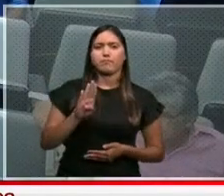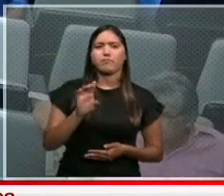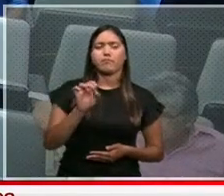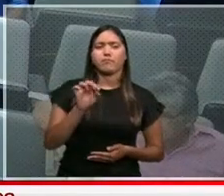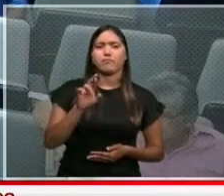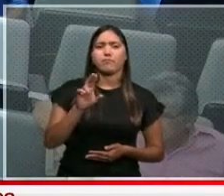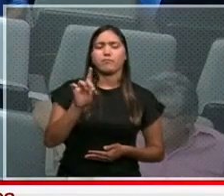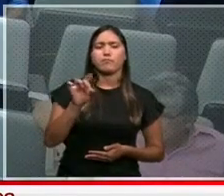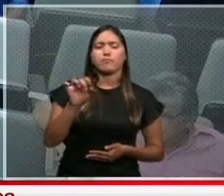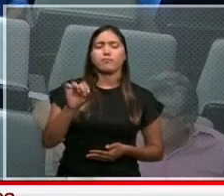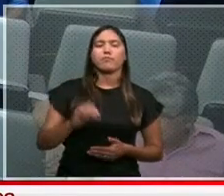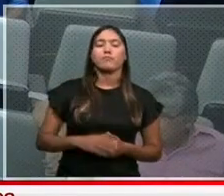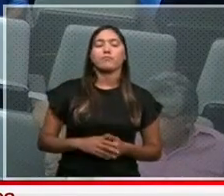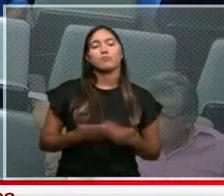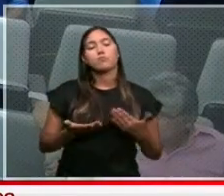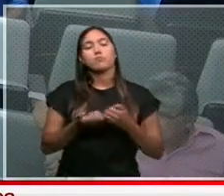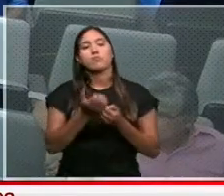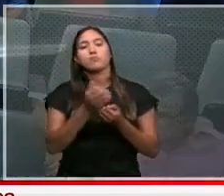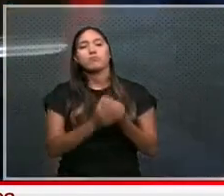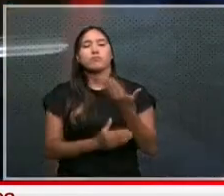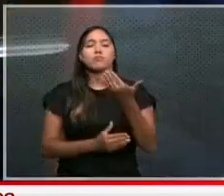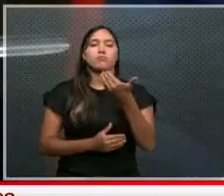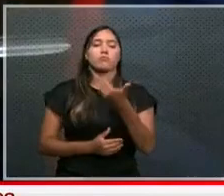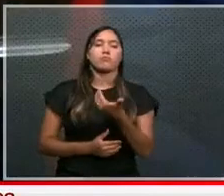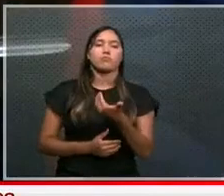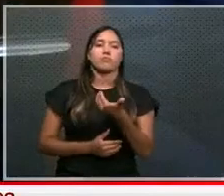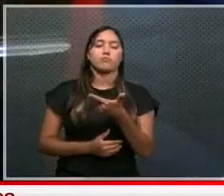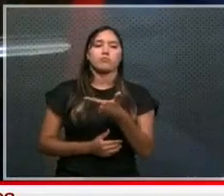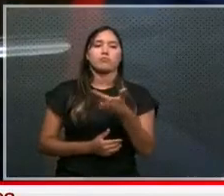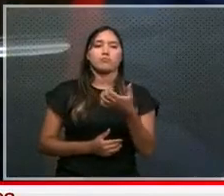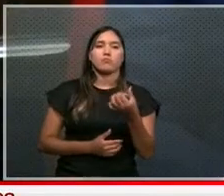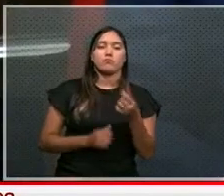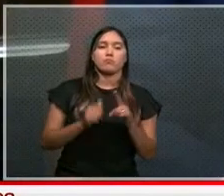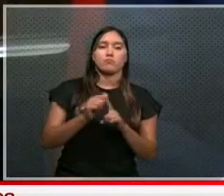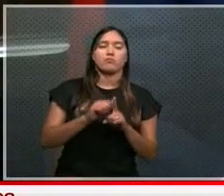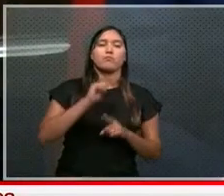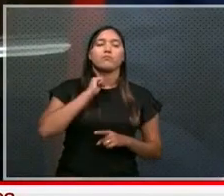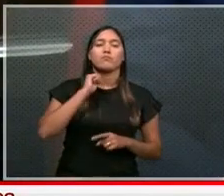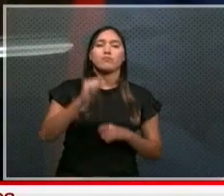criada em 26 de abril de 1973